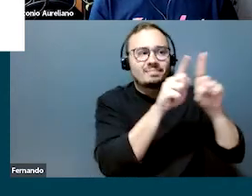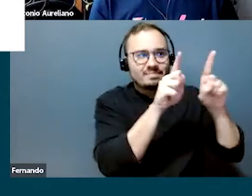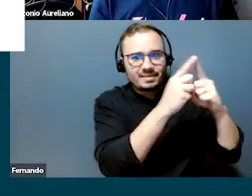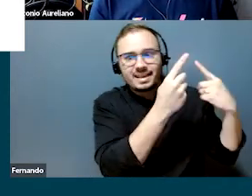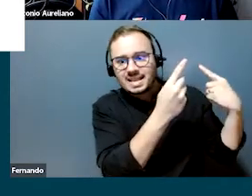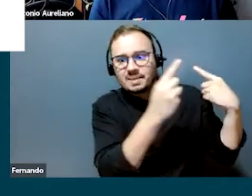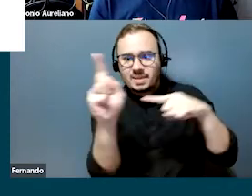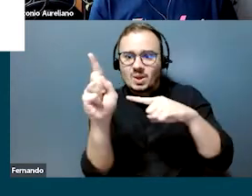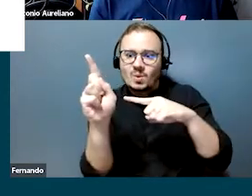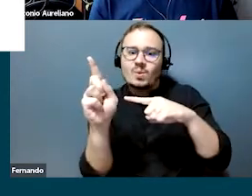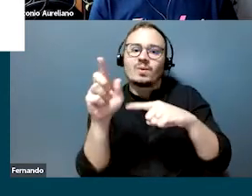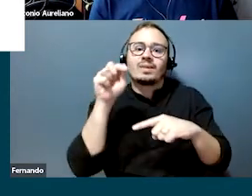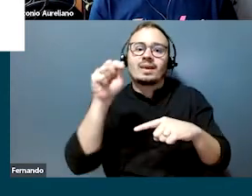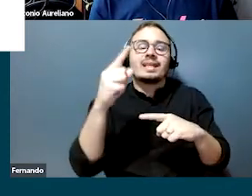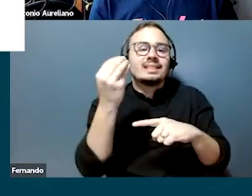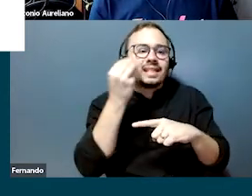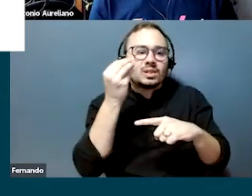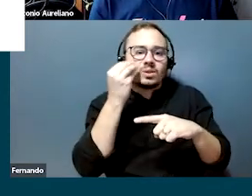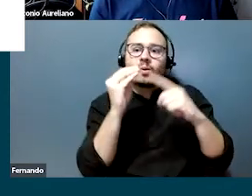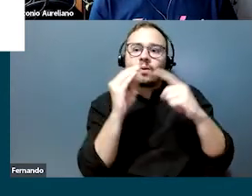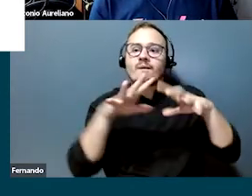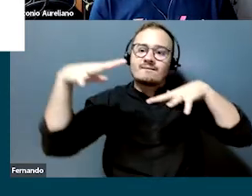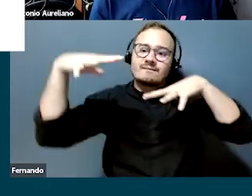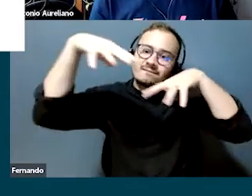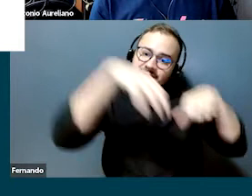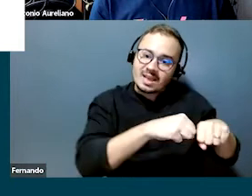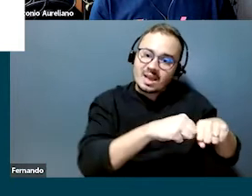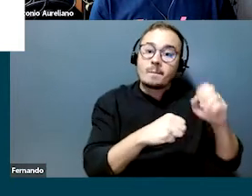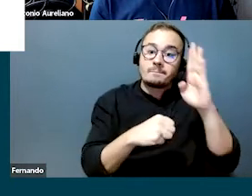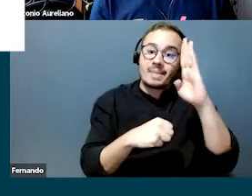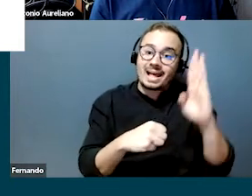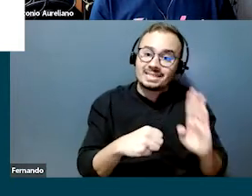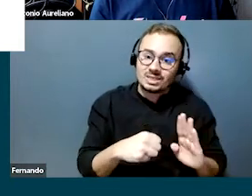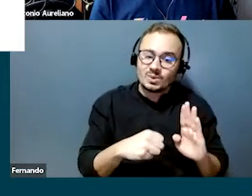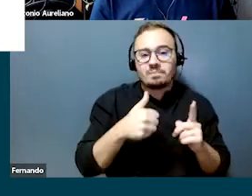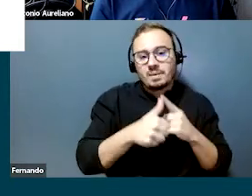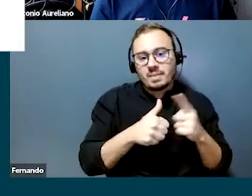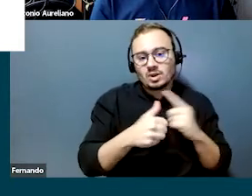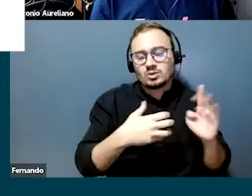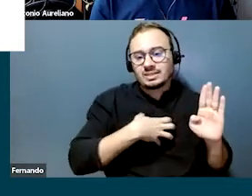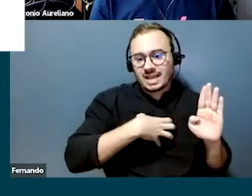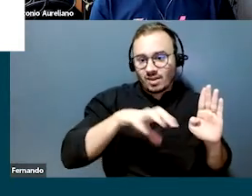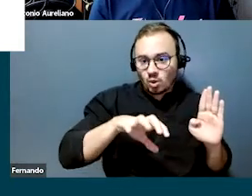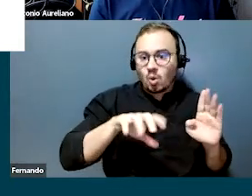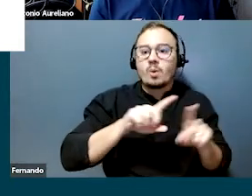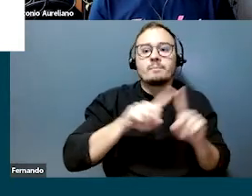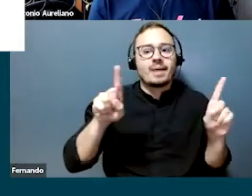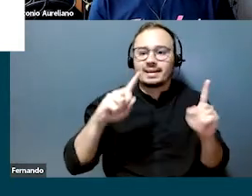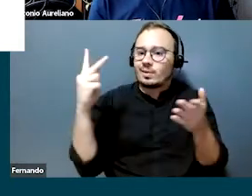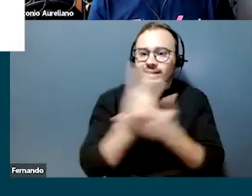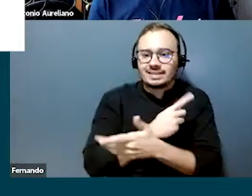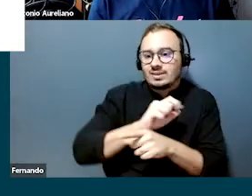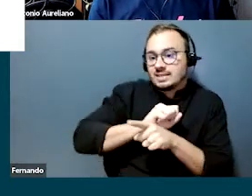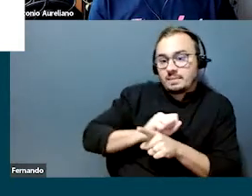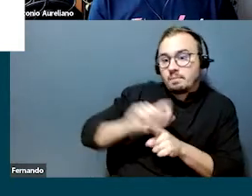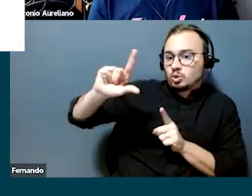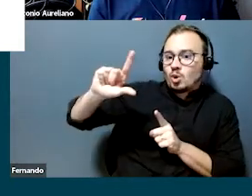que agora é inimigo, e aí tentou, em busca atrás do açúcar, invadir o Brasil, primeiro em Salvador, em 1624, mas foram expulsos em